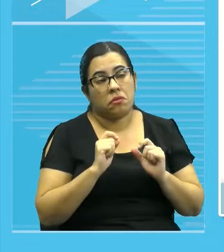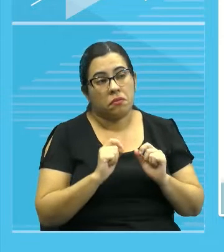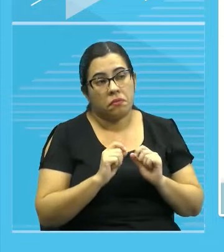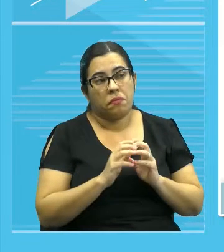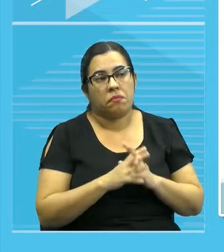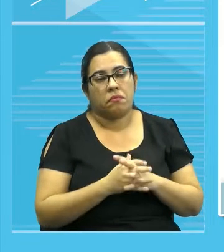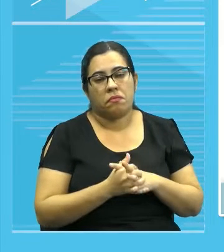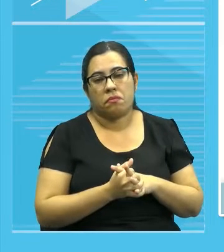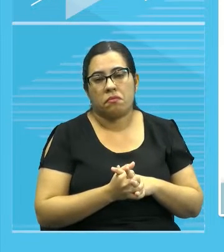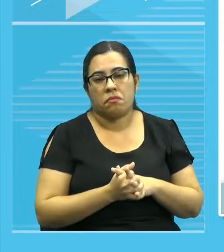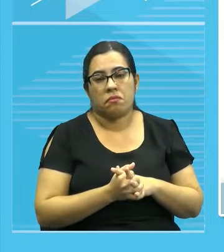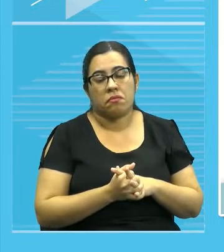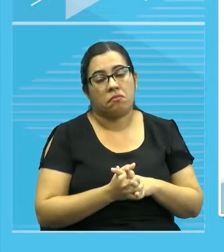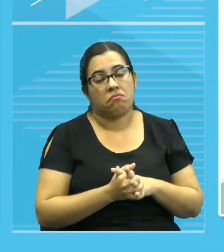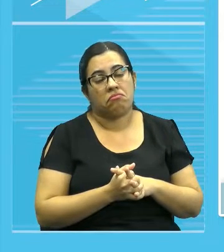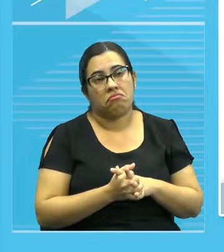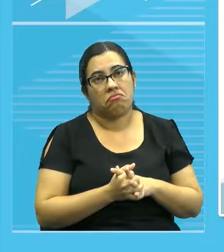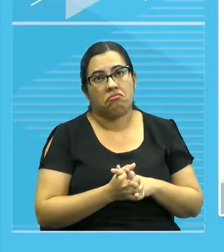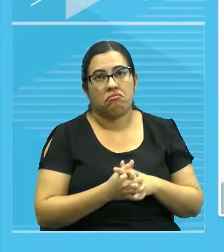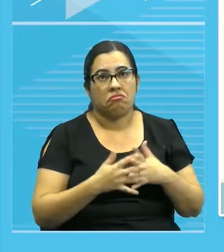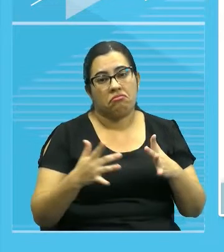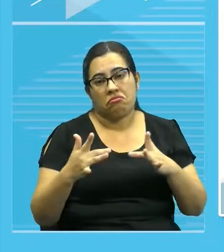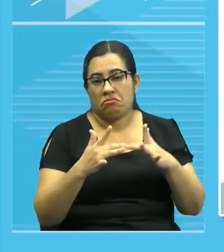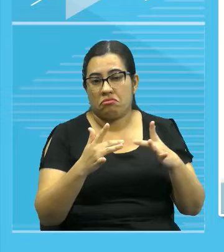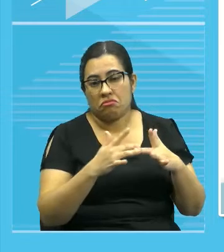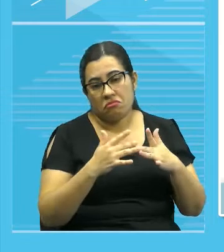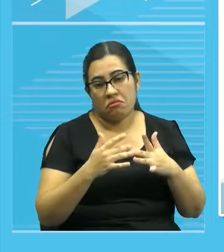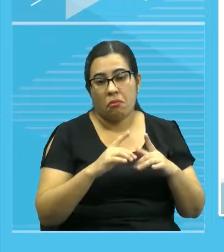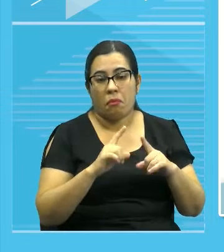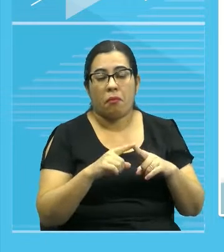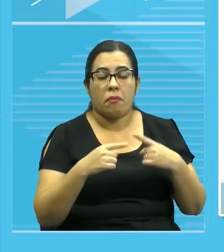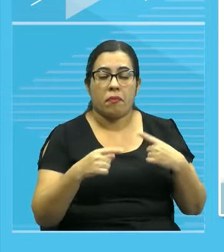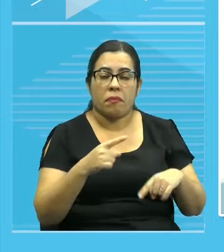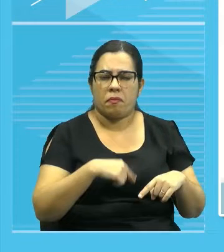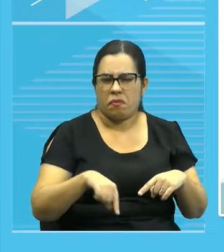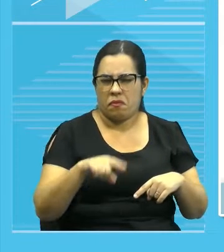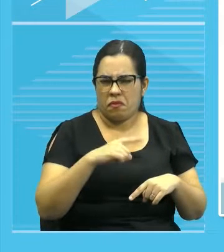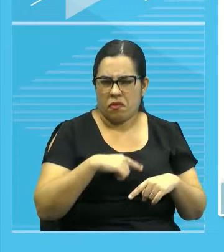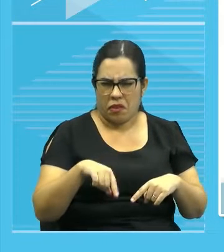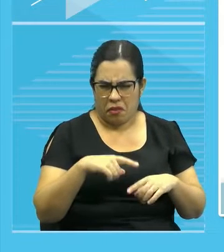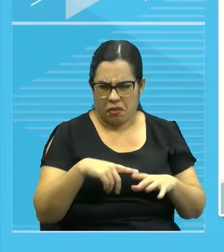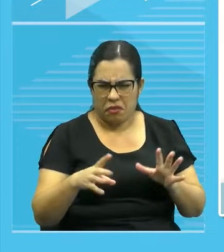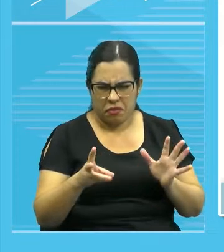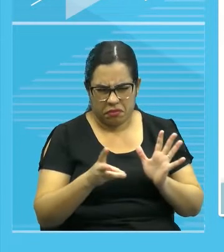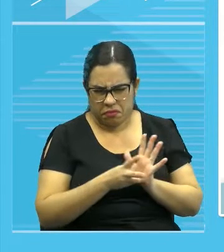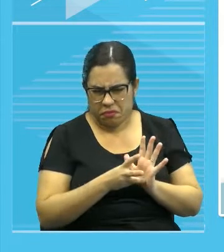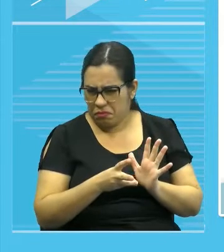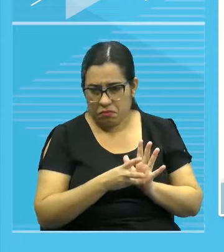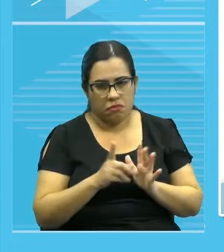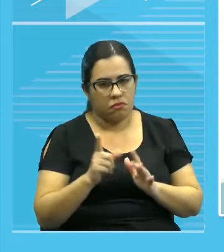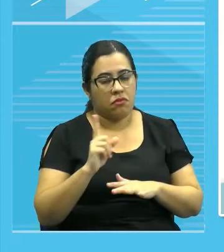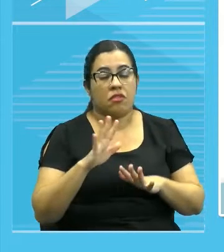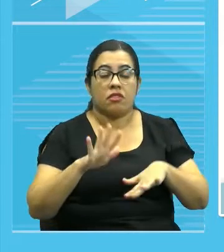mas a gente não nós não somos indígenas